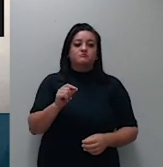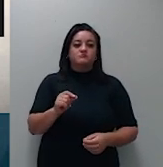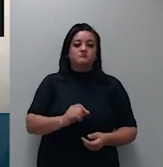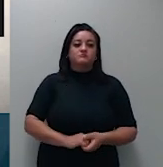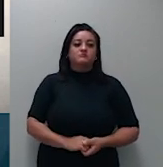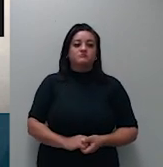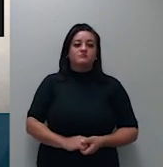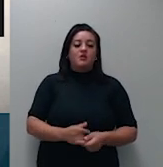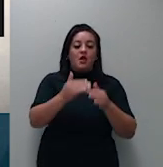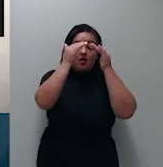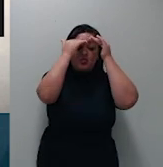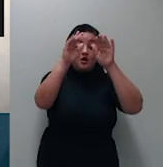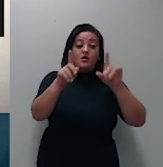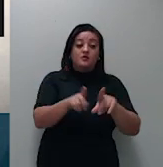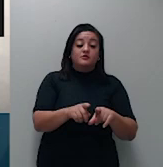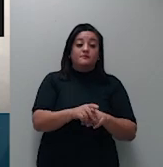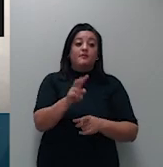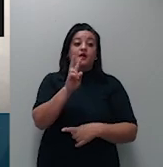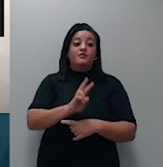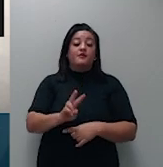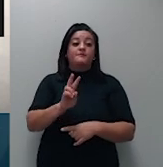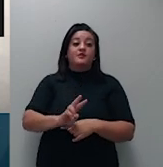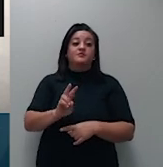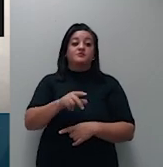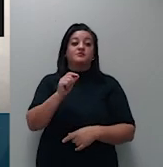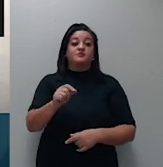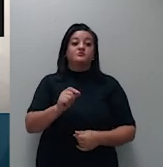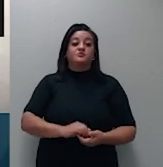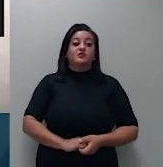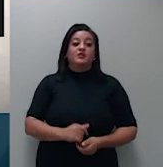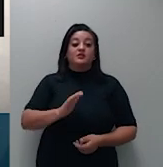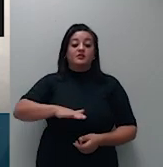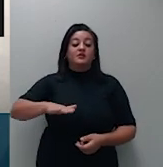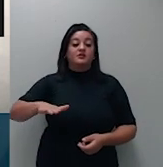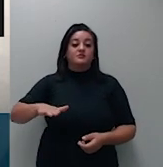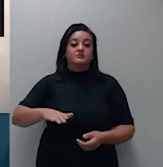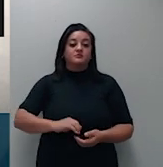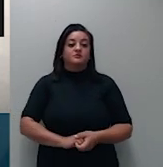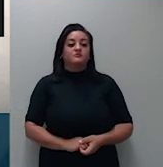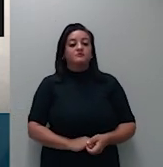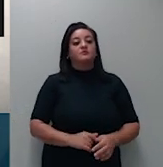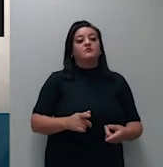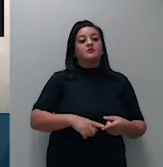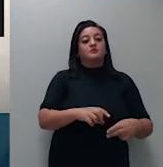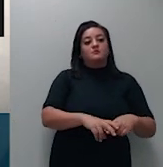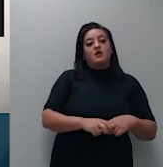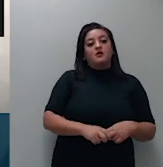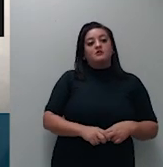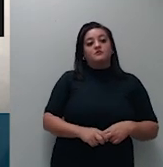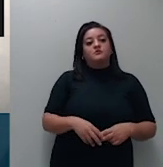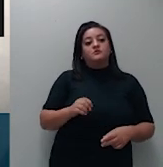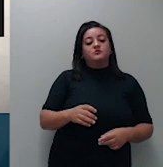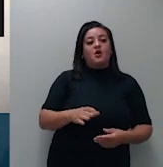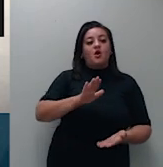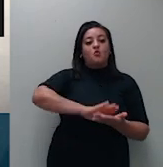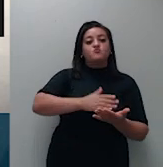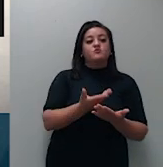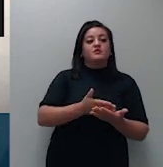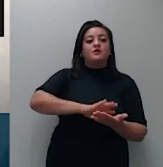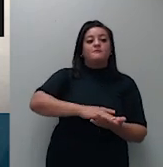e da proteção de menores portanto sendo apenas uma interpretação de